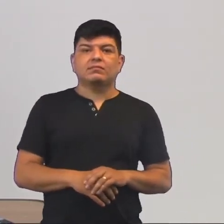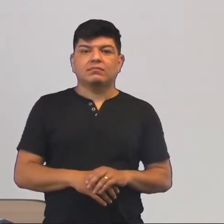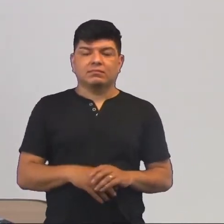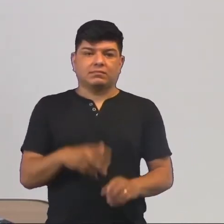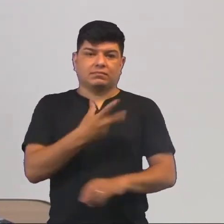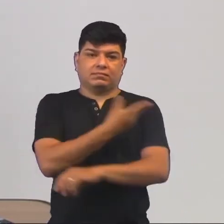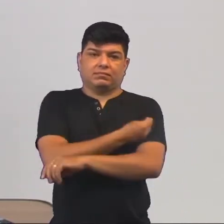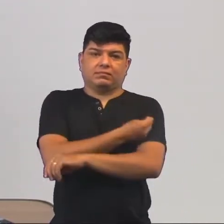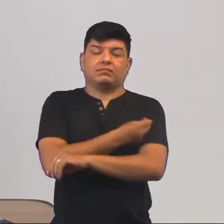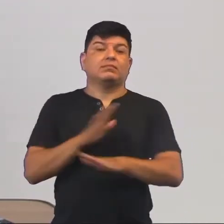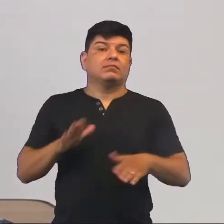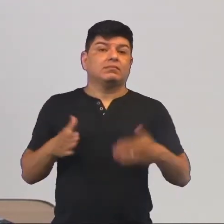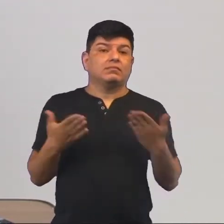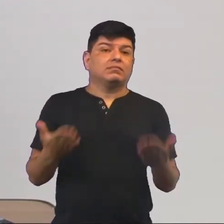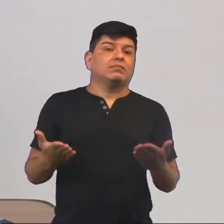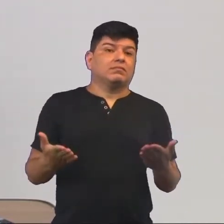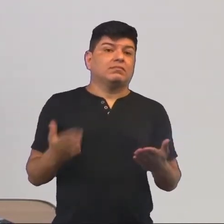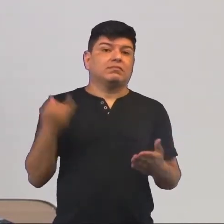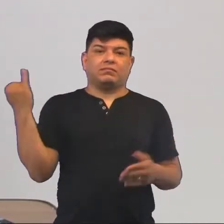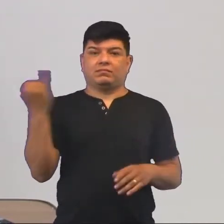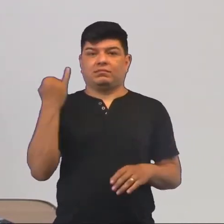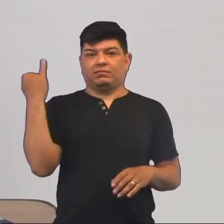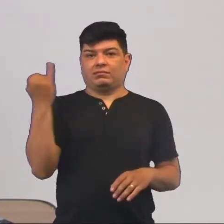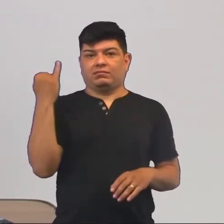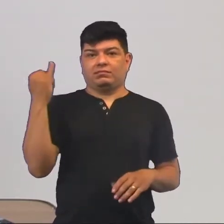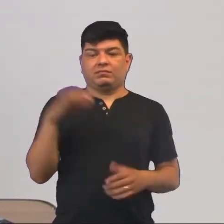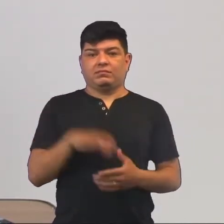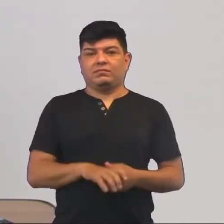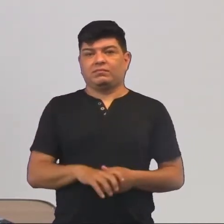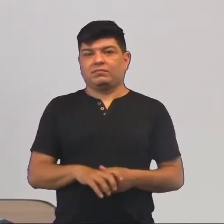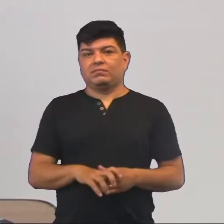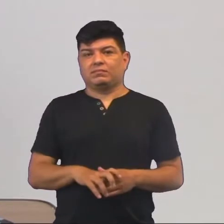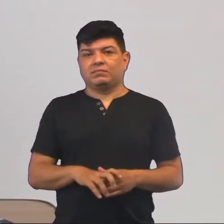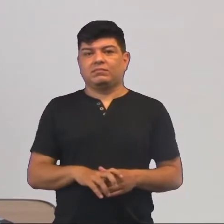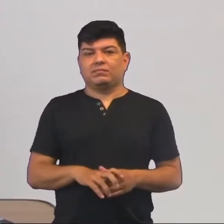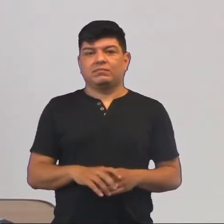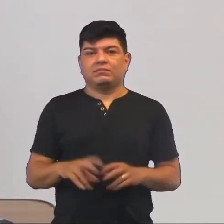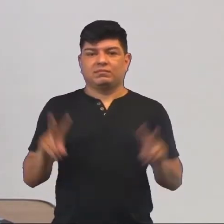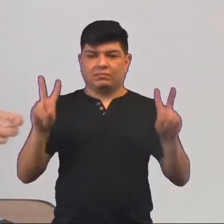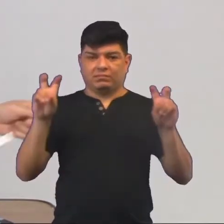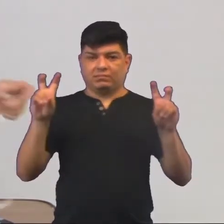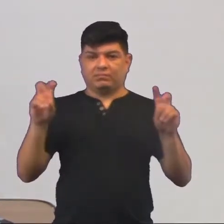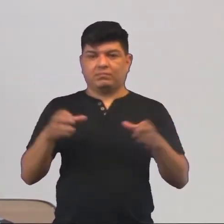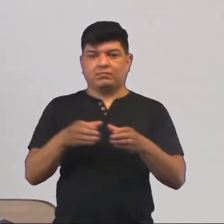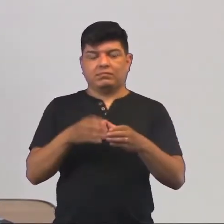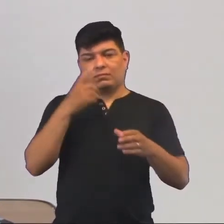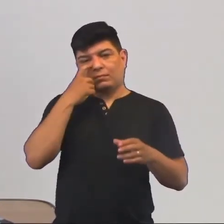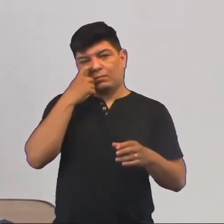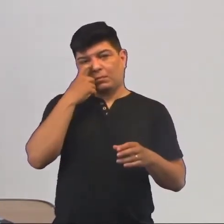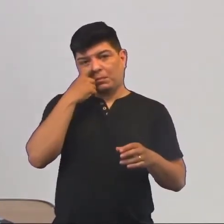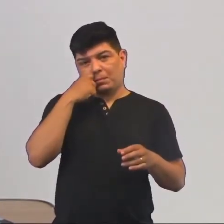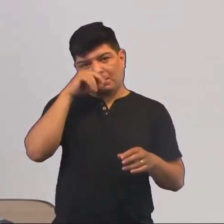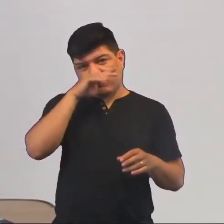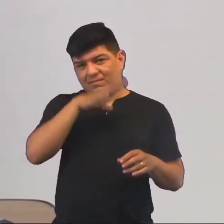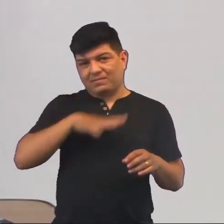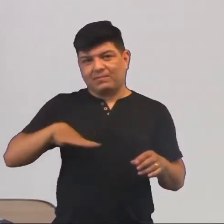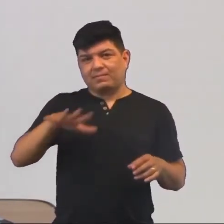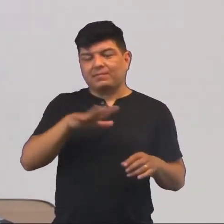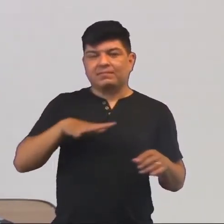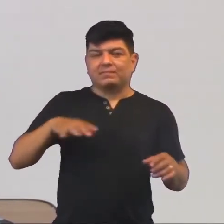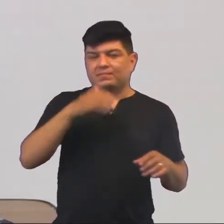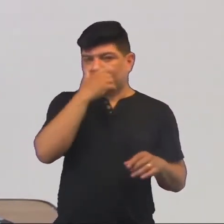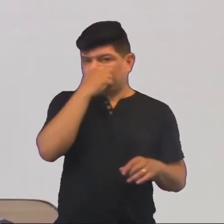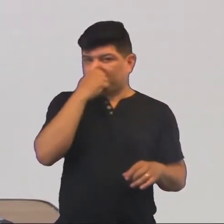tá? Qual é, como ele fala, qual é a importância desse assunto para a comunidade em geral? Vamos lá,